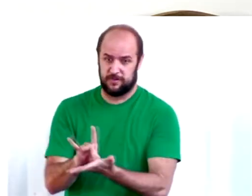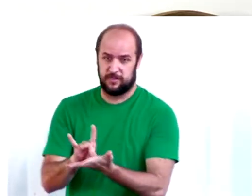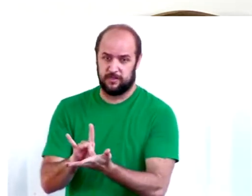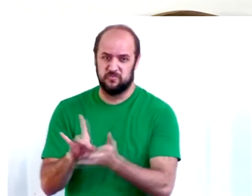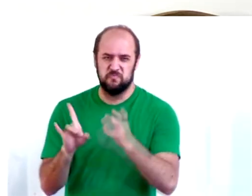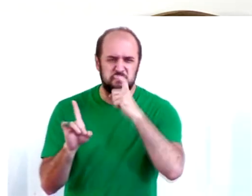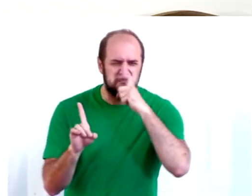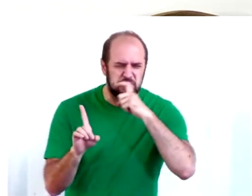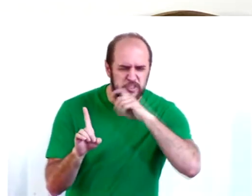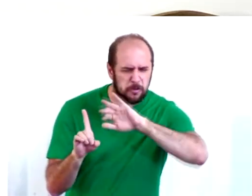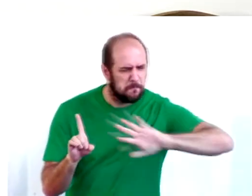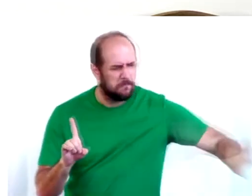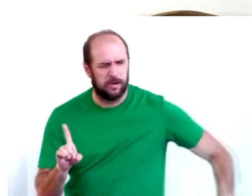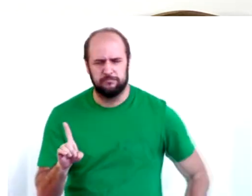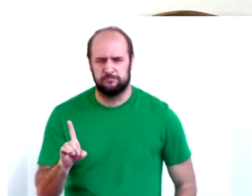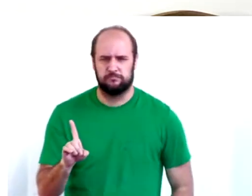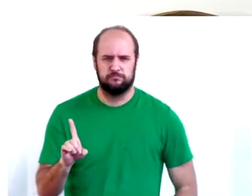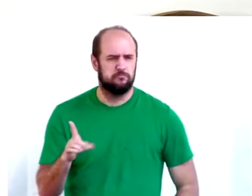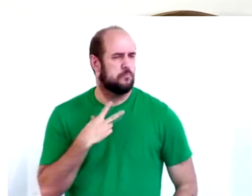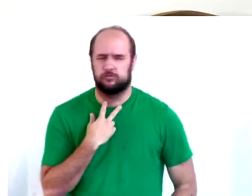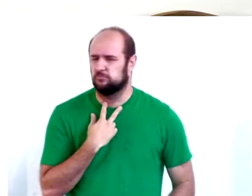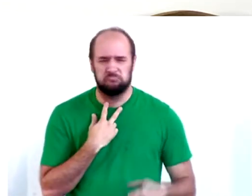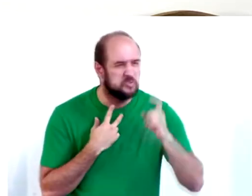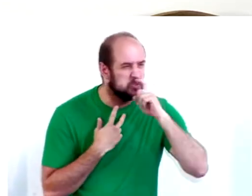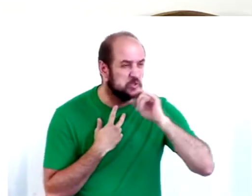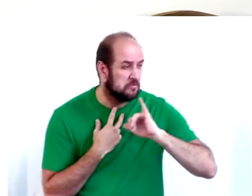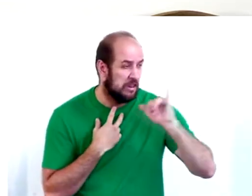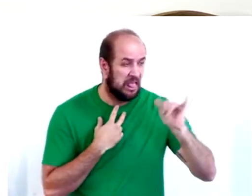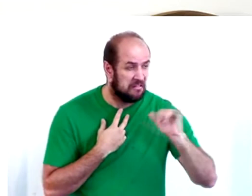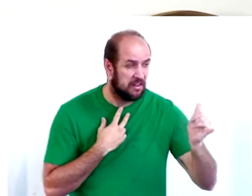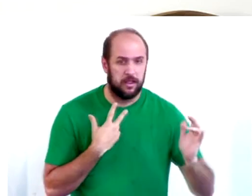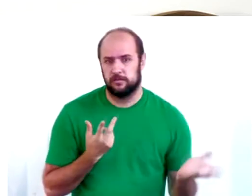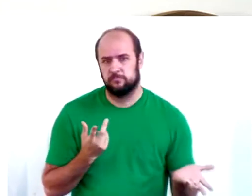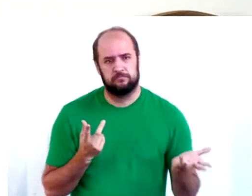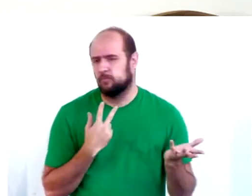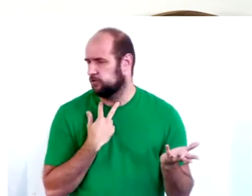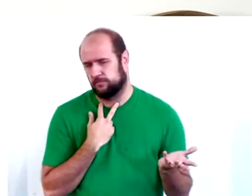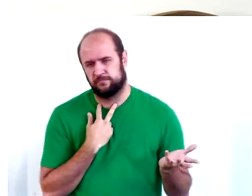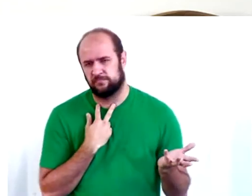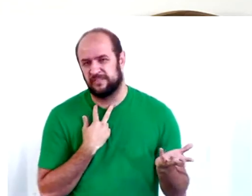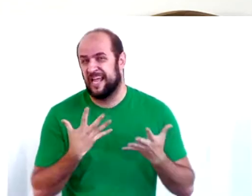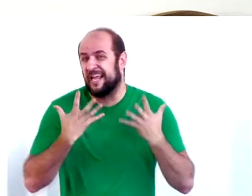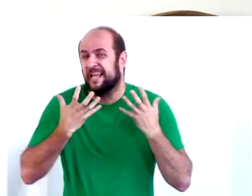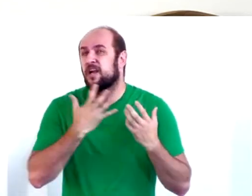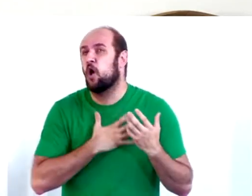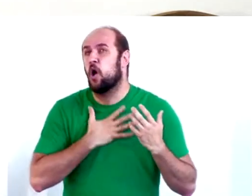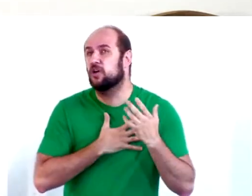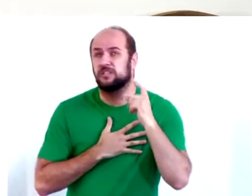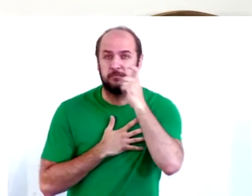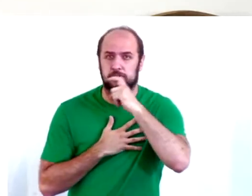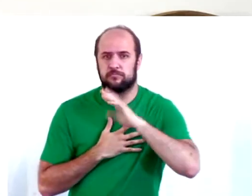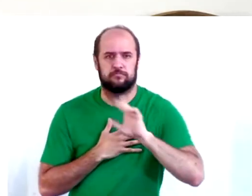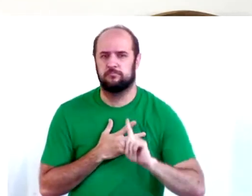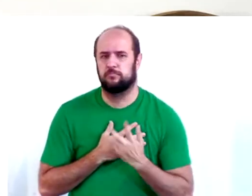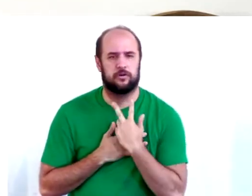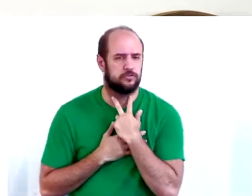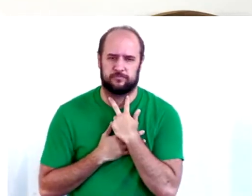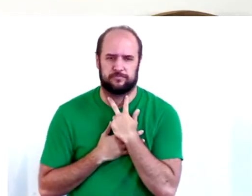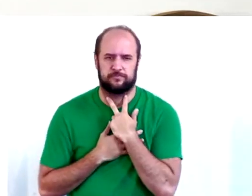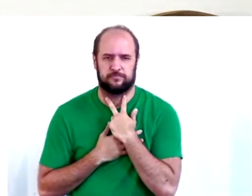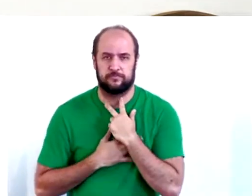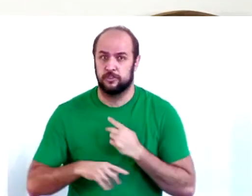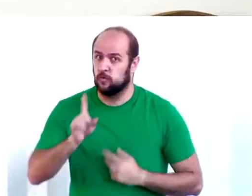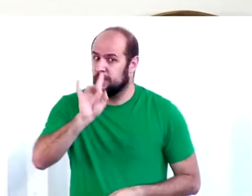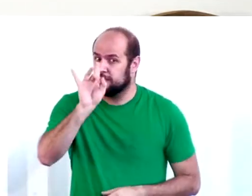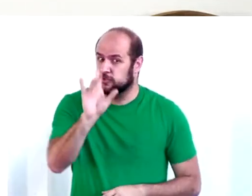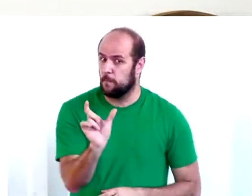na nossa boca. Não pode. Não pode dizer a carne é fraca, por isso eu minto. Não pode. Mentira, muitas vezes, não é só uma